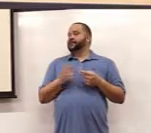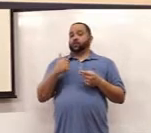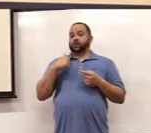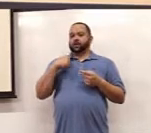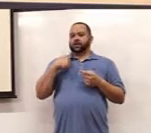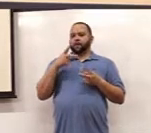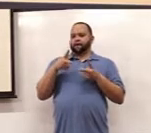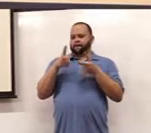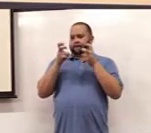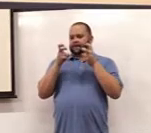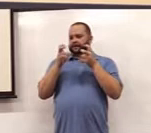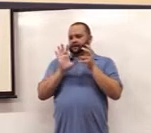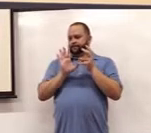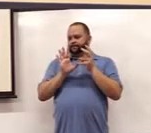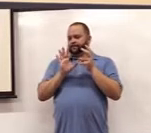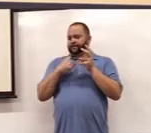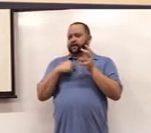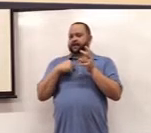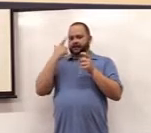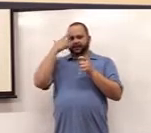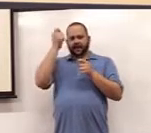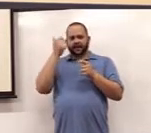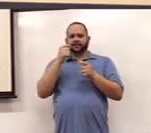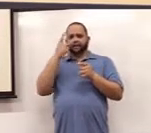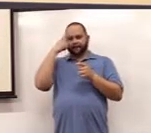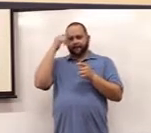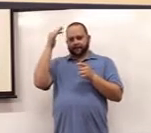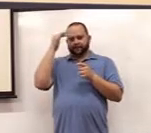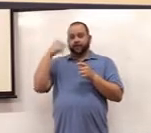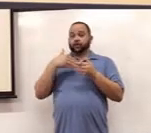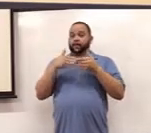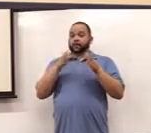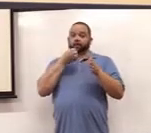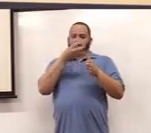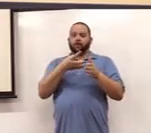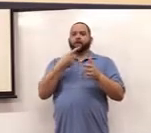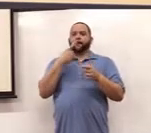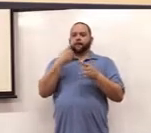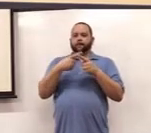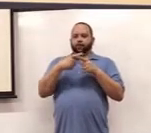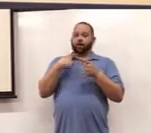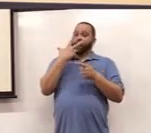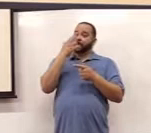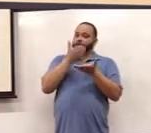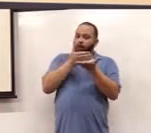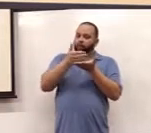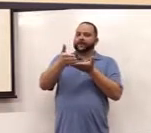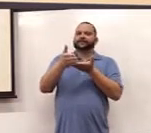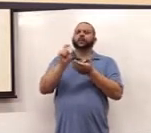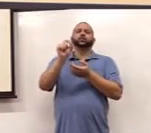O que eu ouço? Eu acho que essa ideia da abertura é boa. Por quê? Eu acho que está começando. Mas está começando